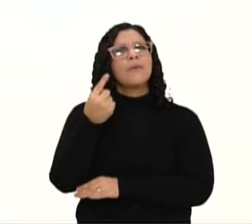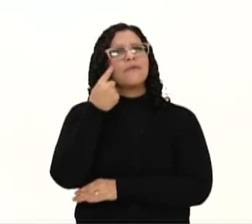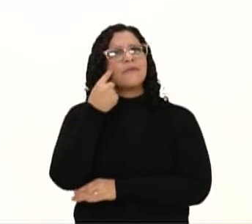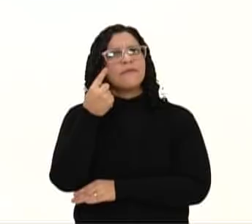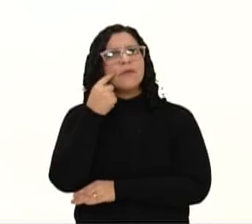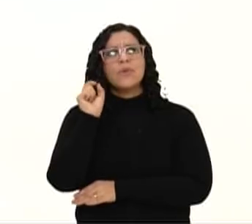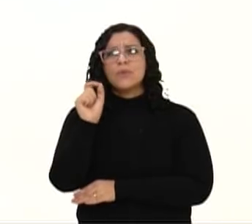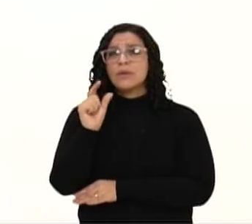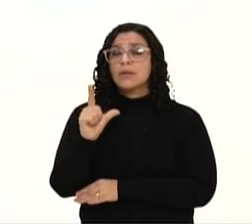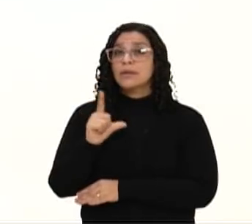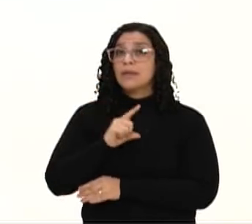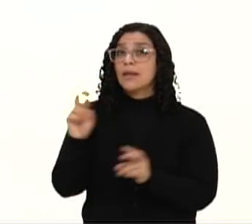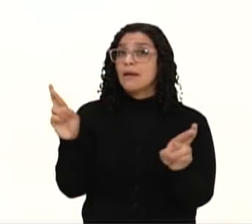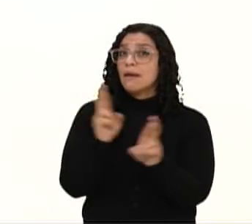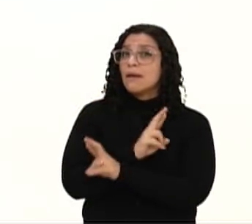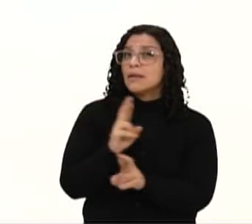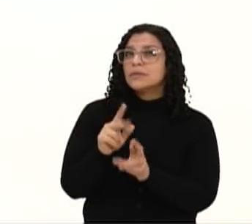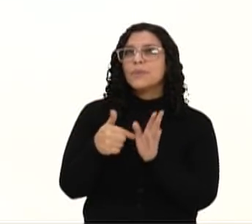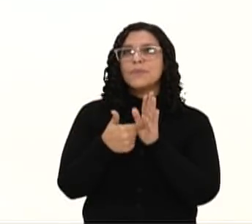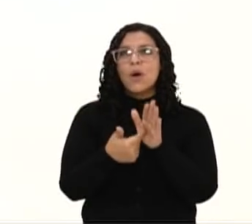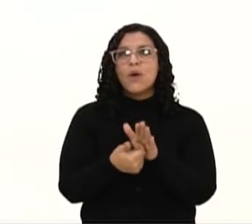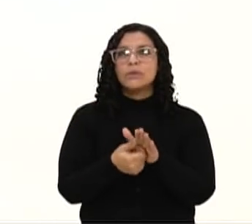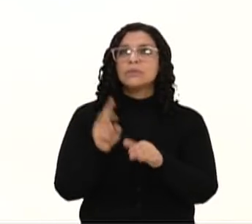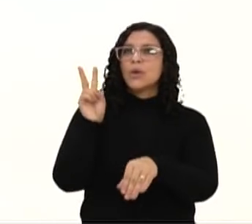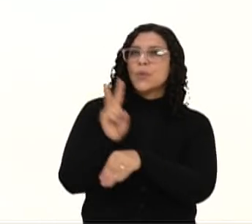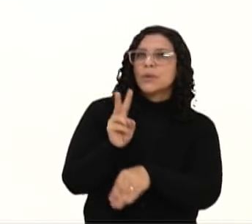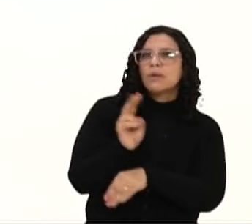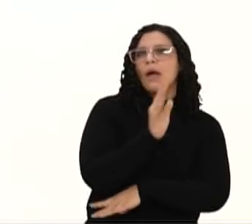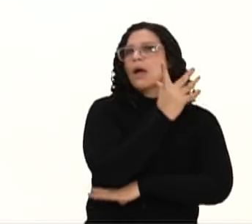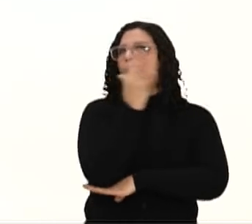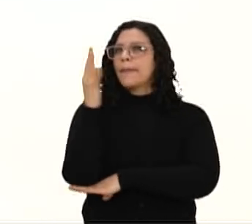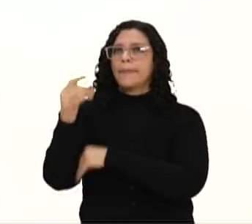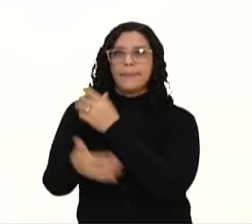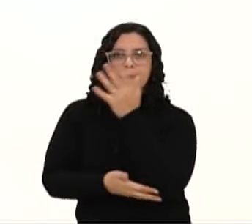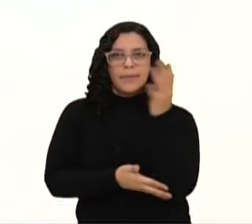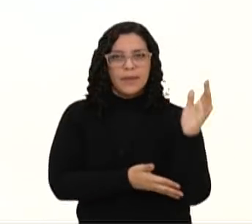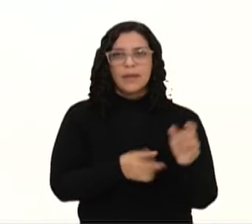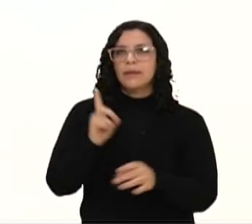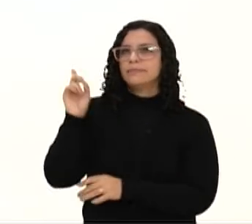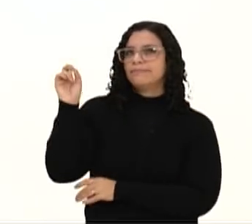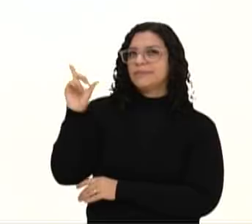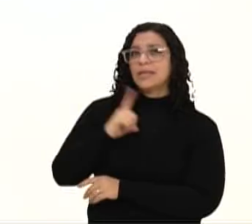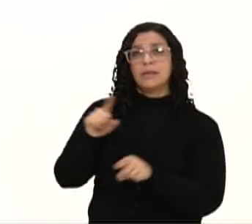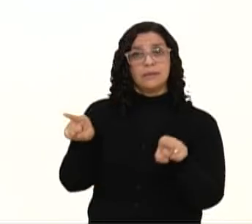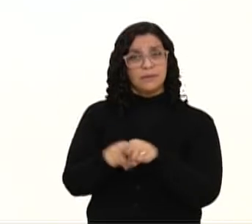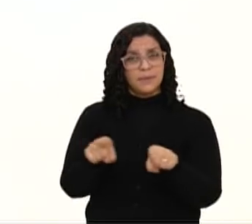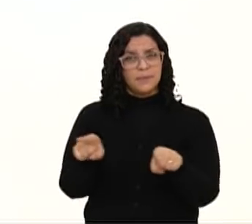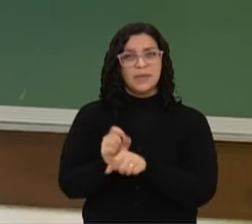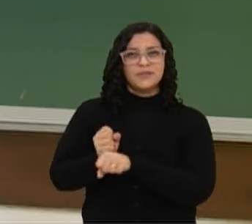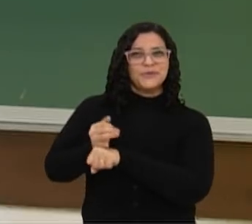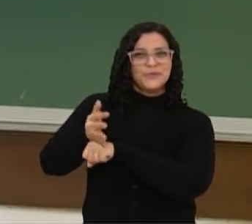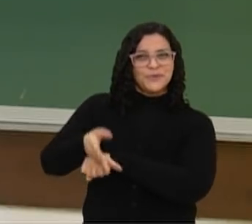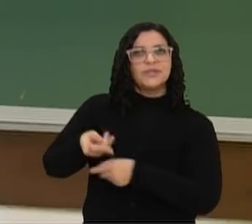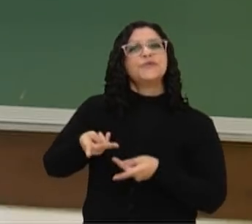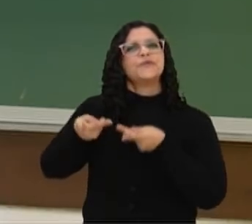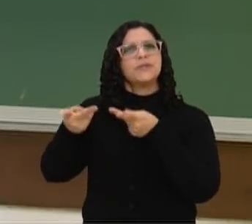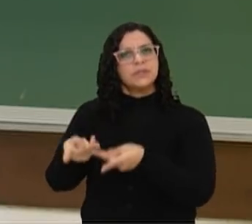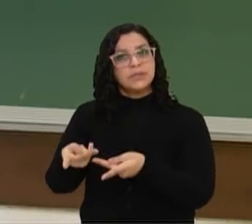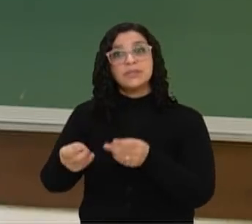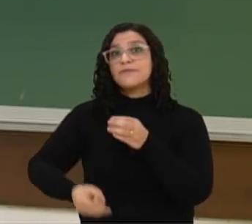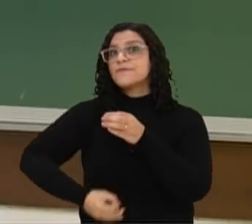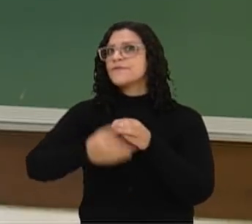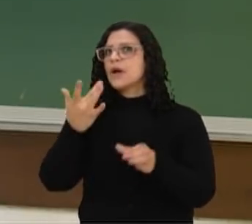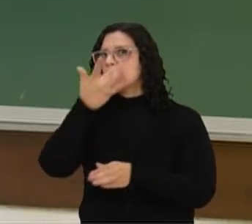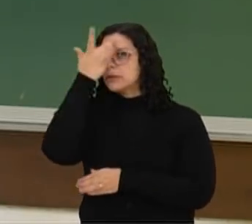de relacionado ao meio ambiente, ao cuidado com o meio ambiente, também nós temos ali a visitação de